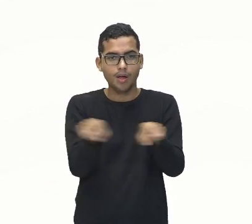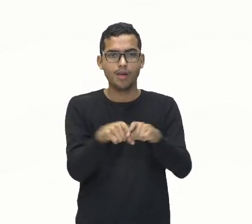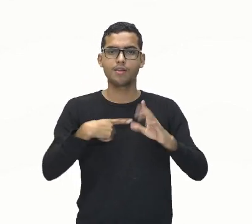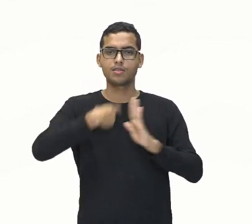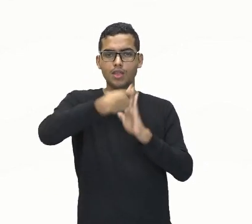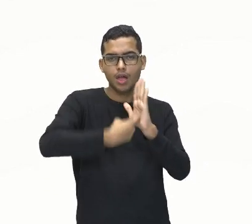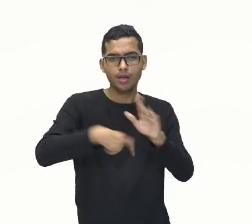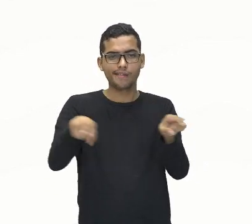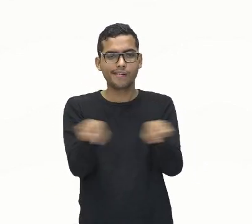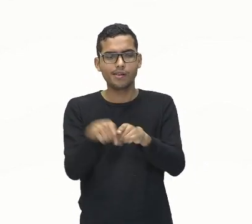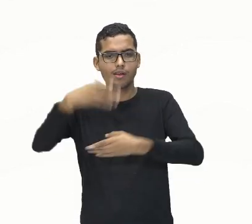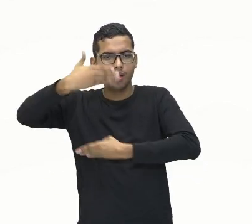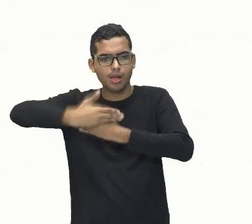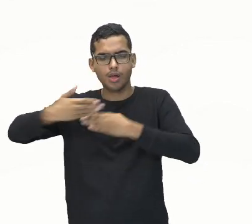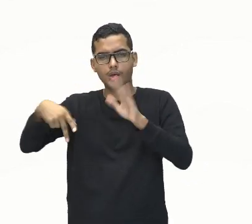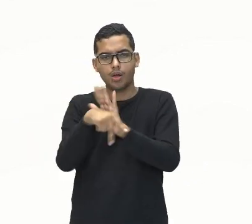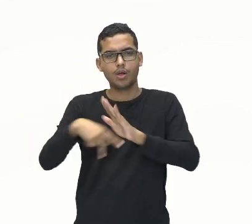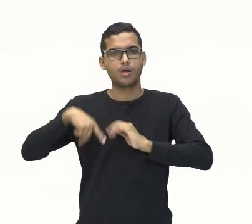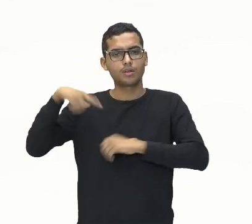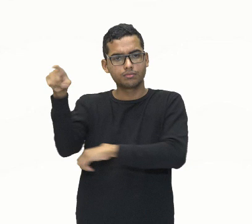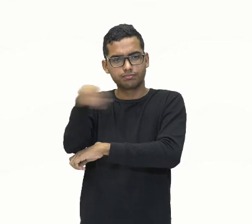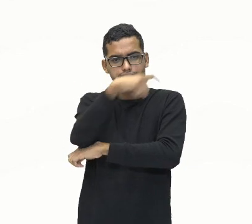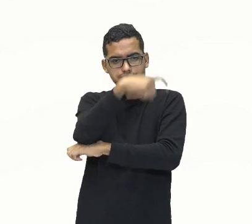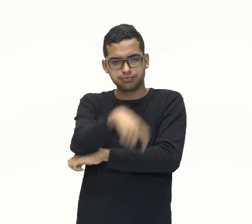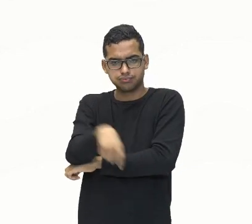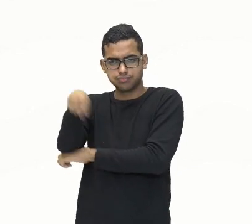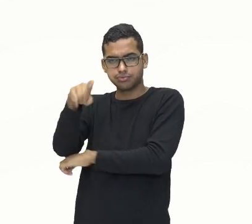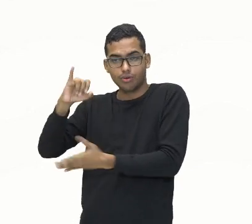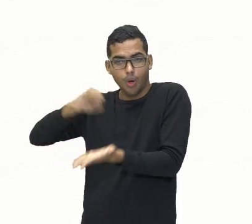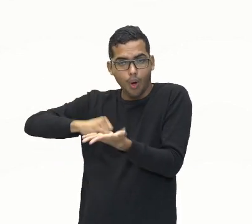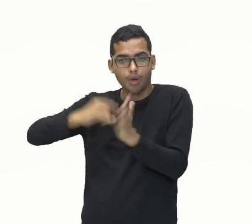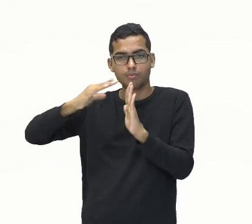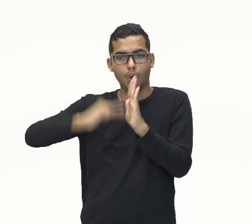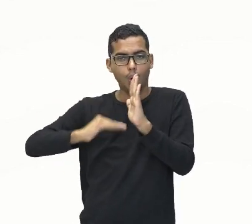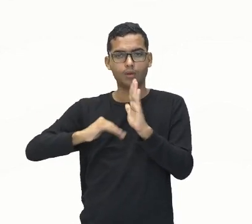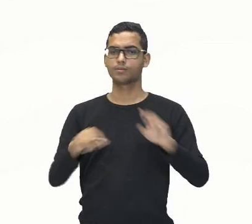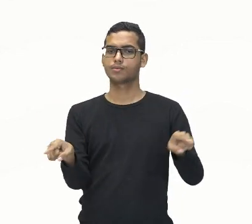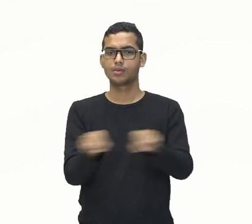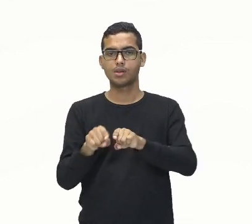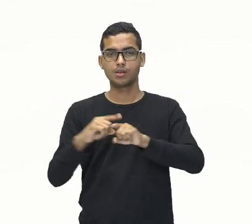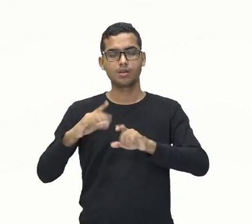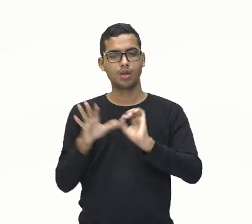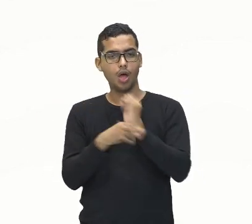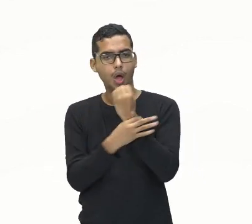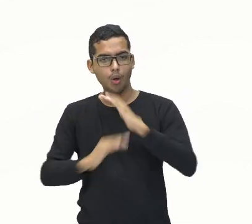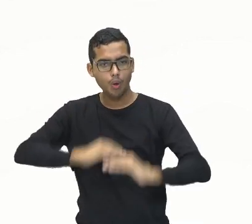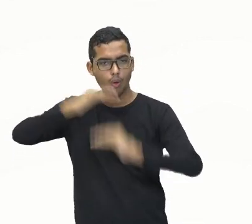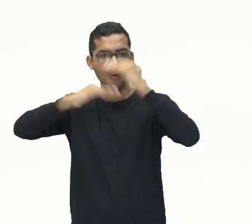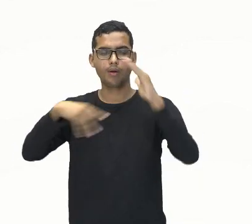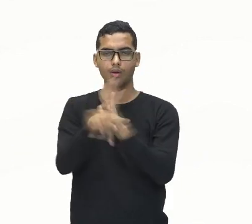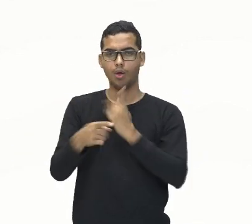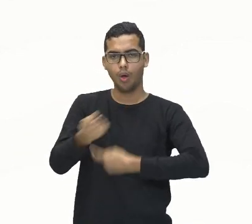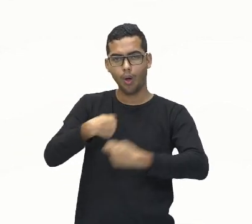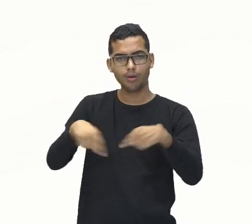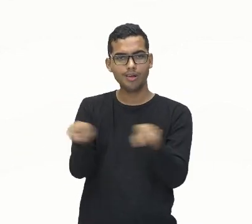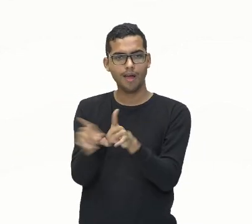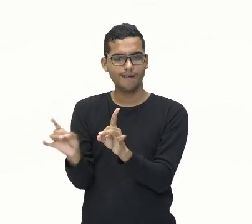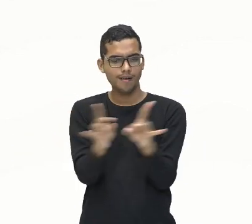alfandegárias, a fim de garantir o desenvolvimento econômico e comercial. Então, veja